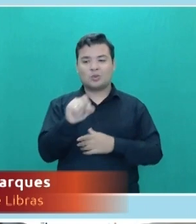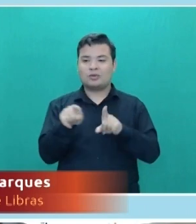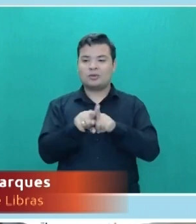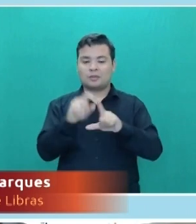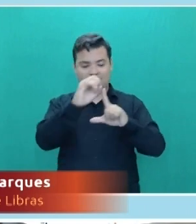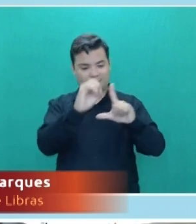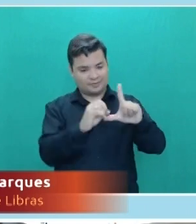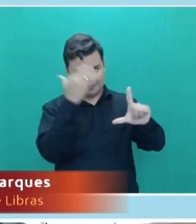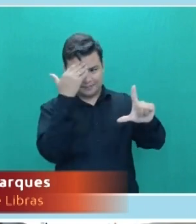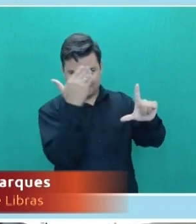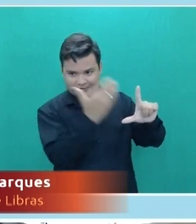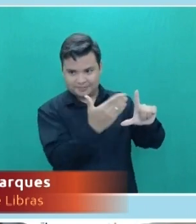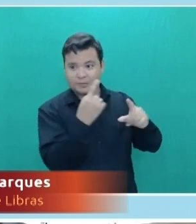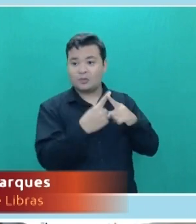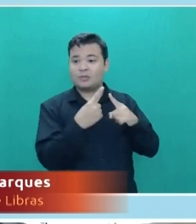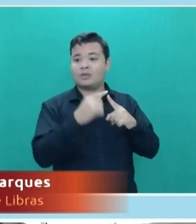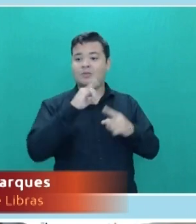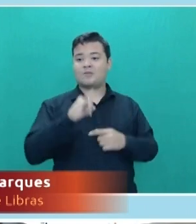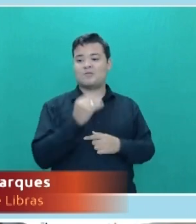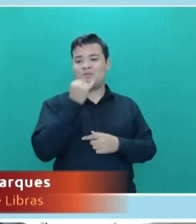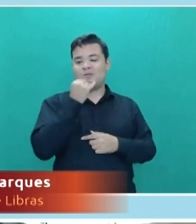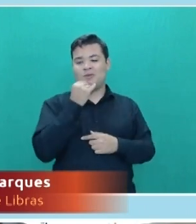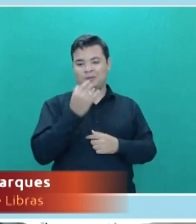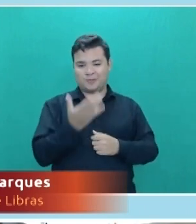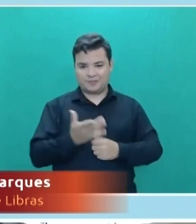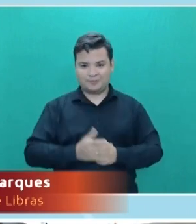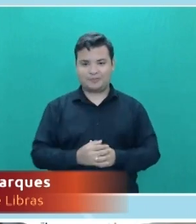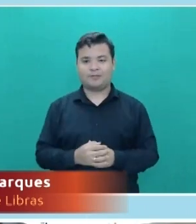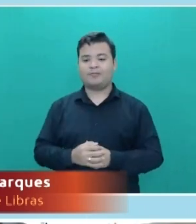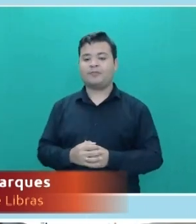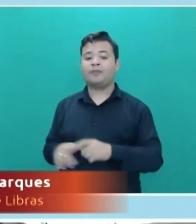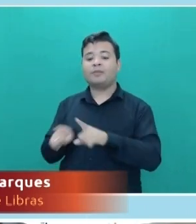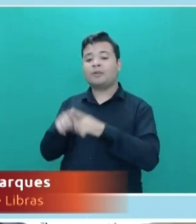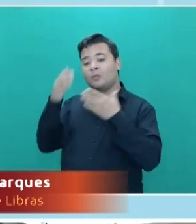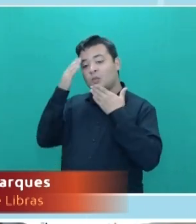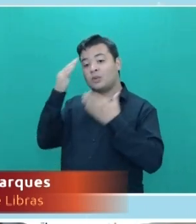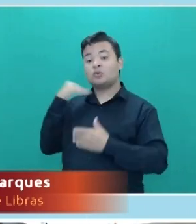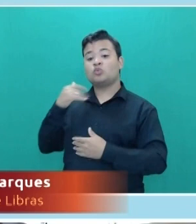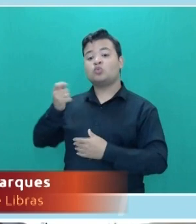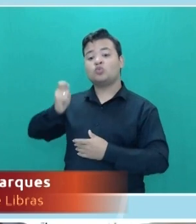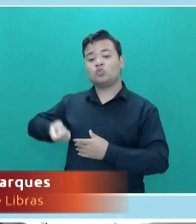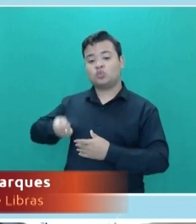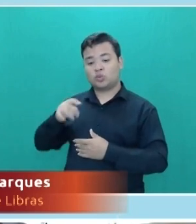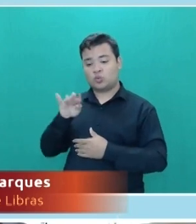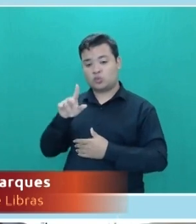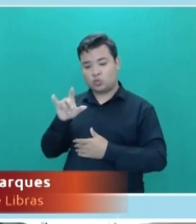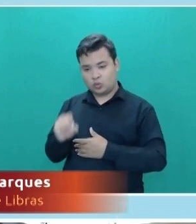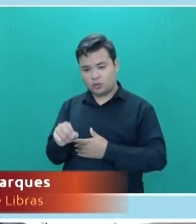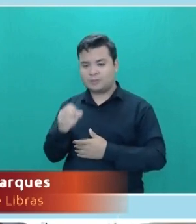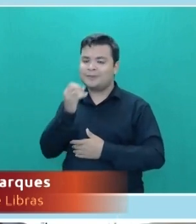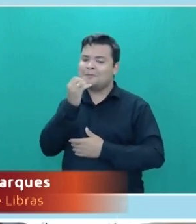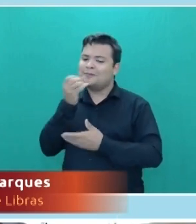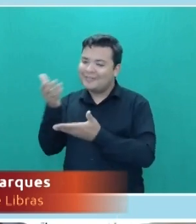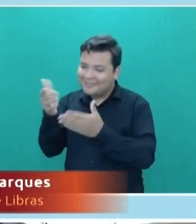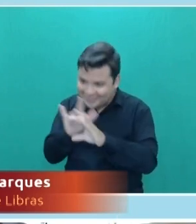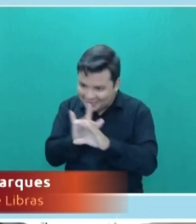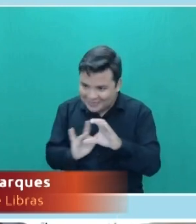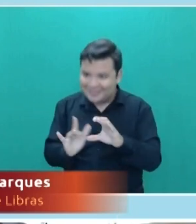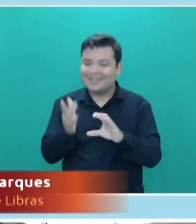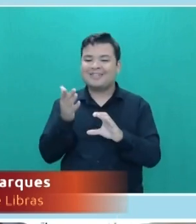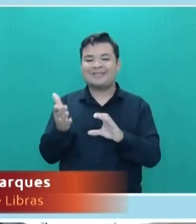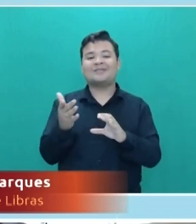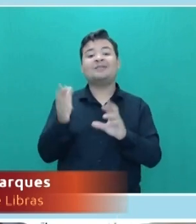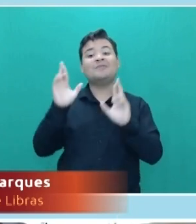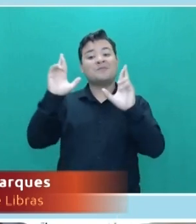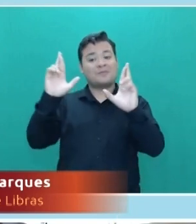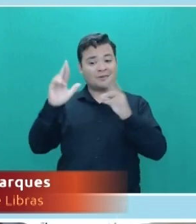também, por essa grande oportunidade. Muito obrigada, juiz Túlio Macedo. Seja bem-vindo, né, ao Conexão. Espero que a gente possa